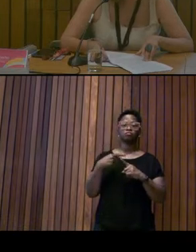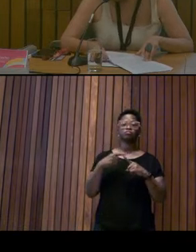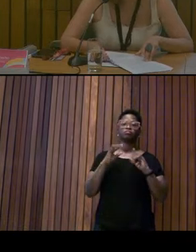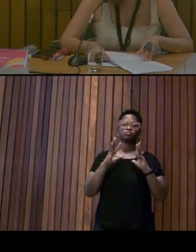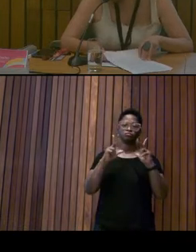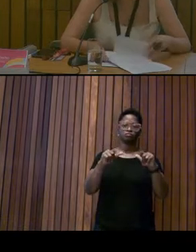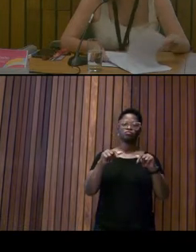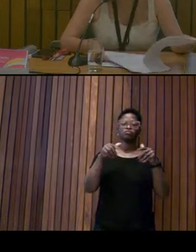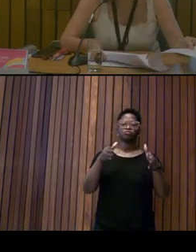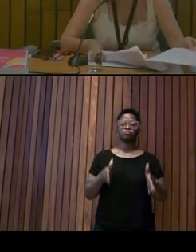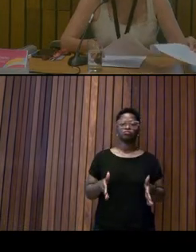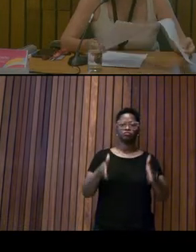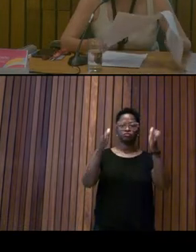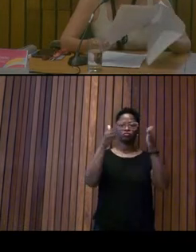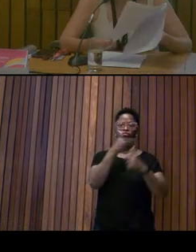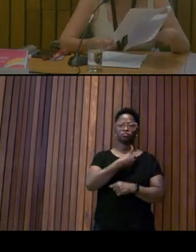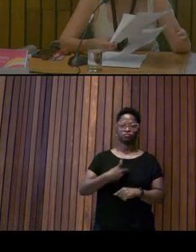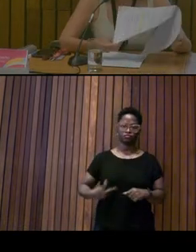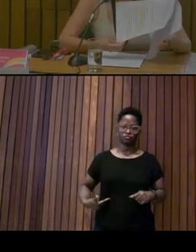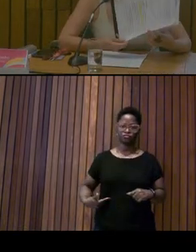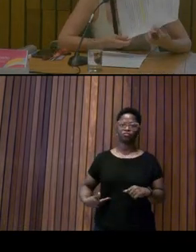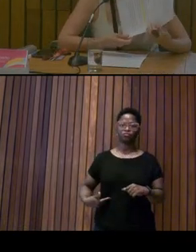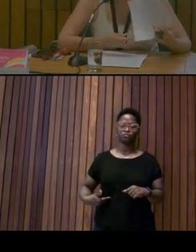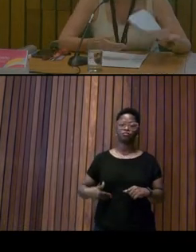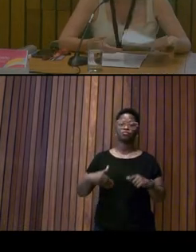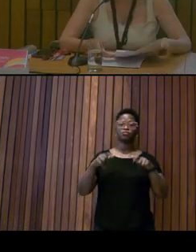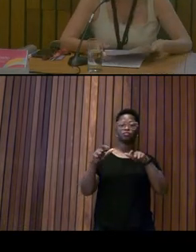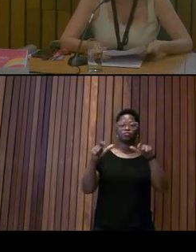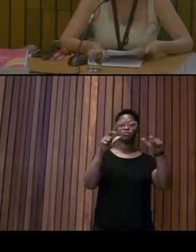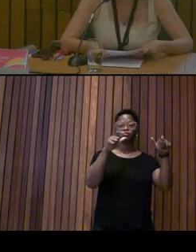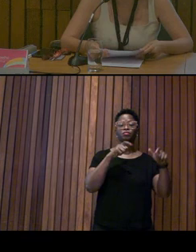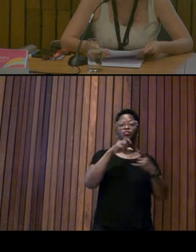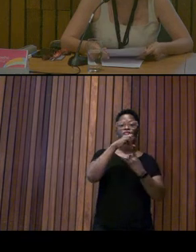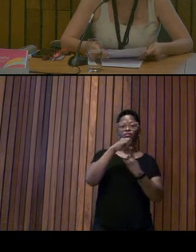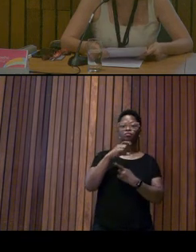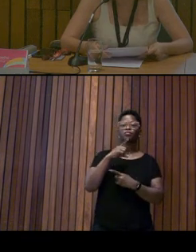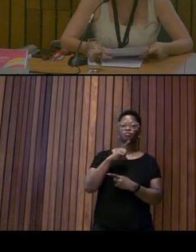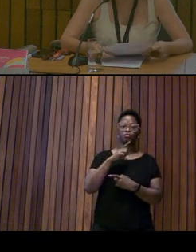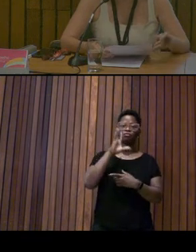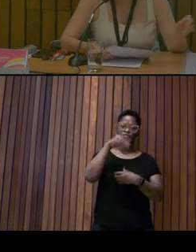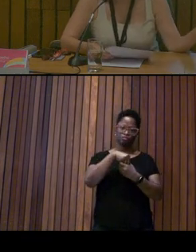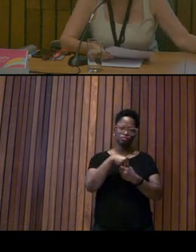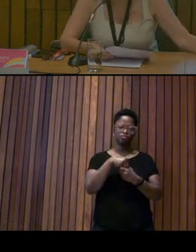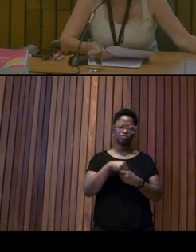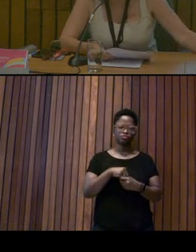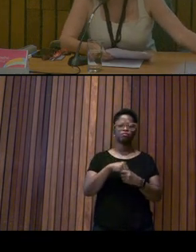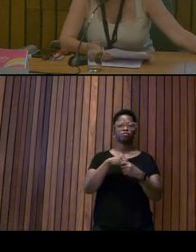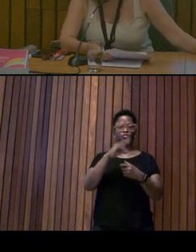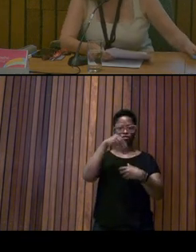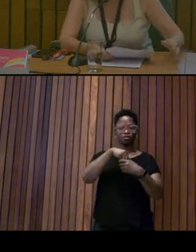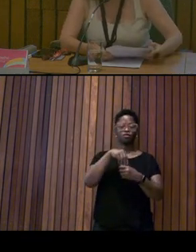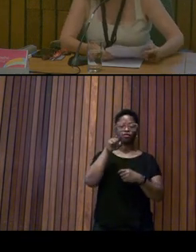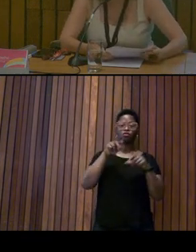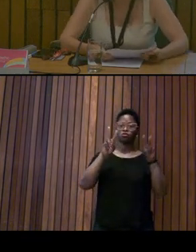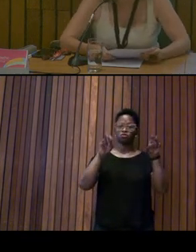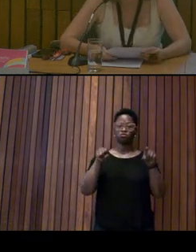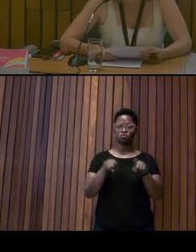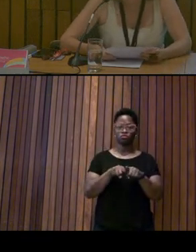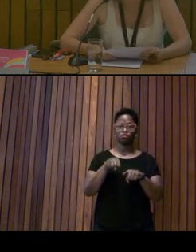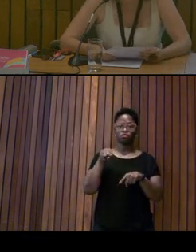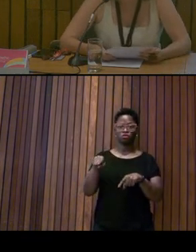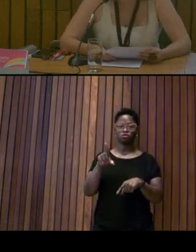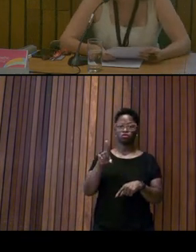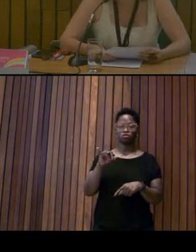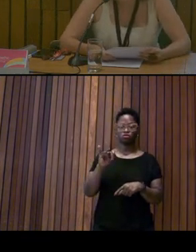feitos em edifícios de uso público nos territórios onde a Fiocruz se localiza, né, dentro dessa questão que o